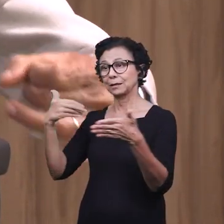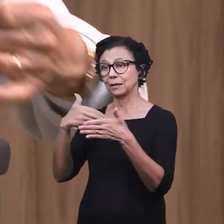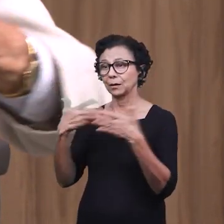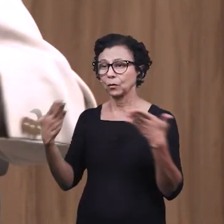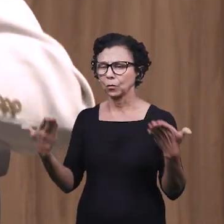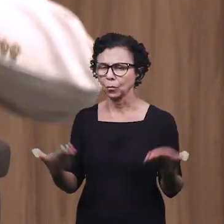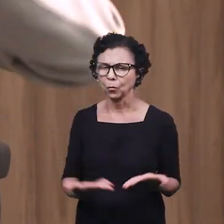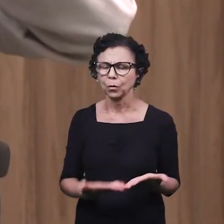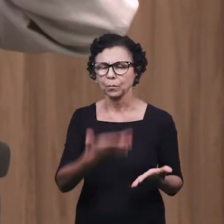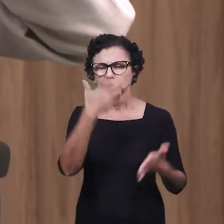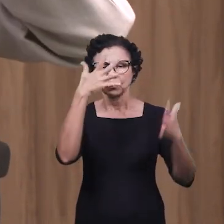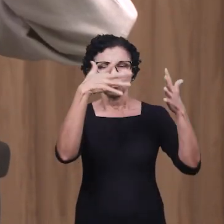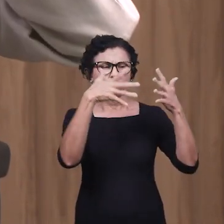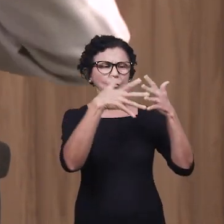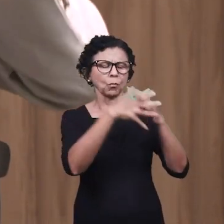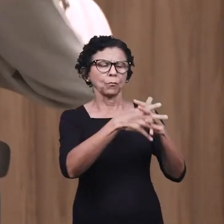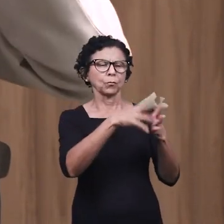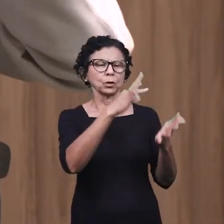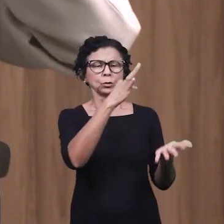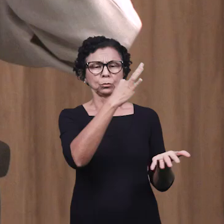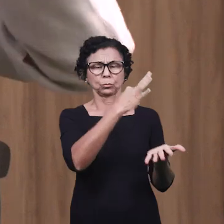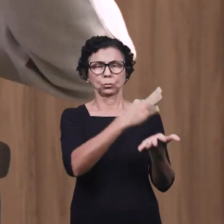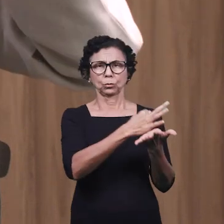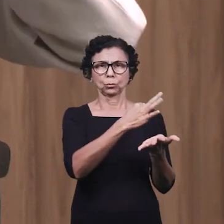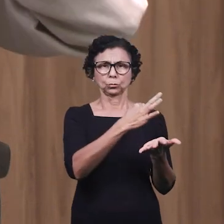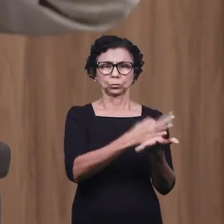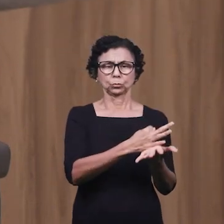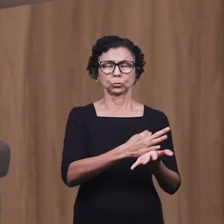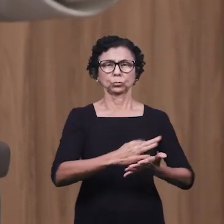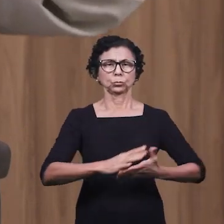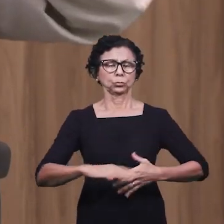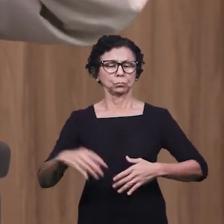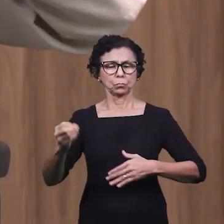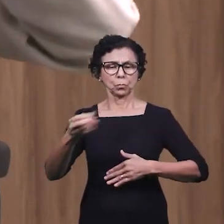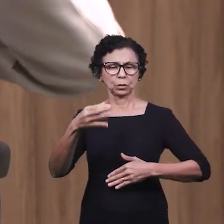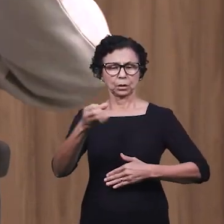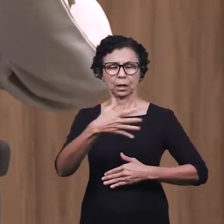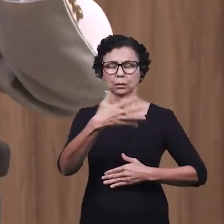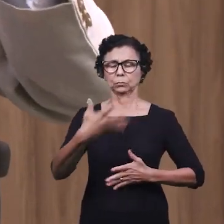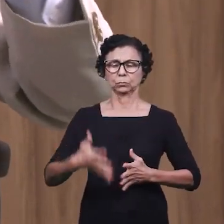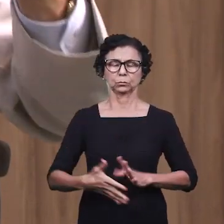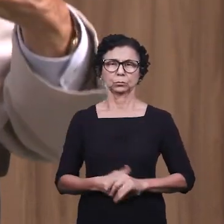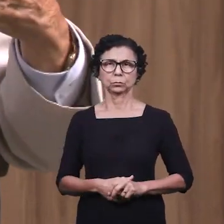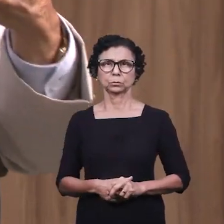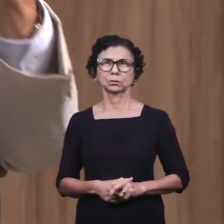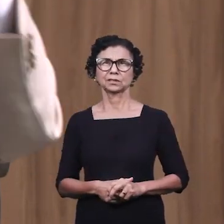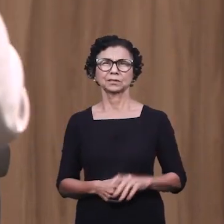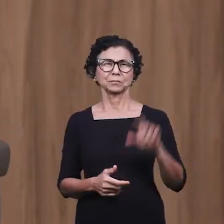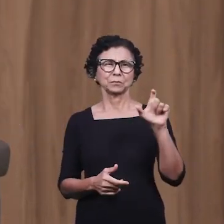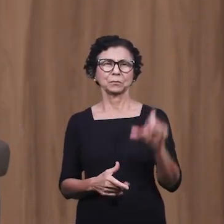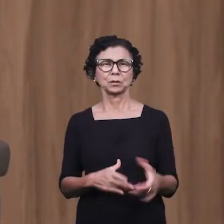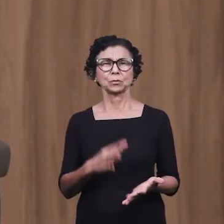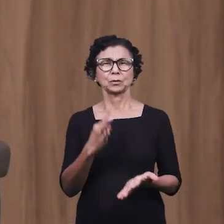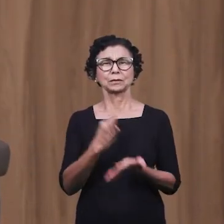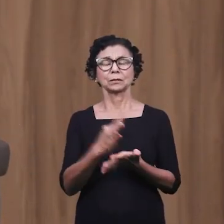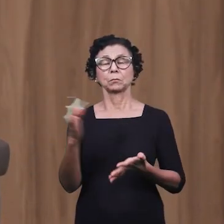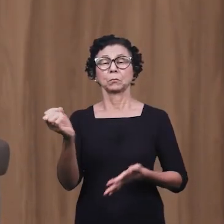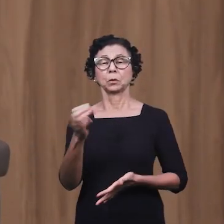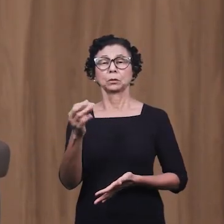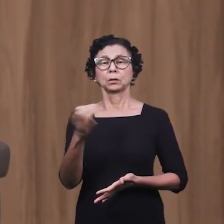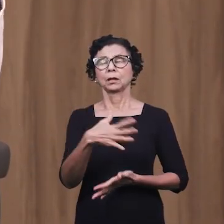confundem a teologia. Não, agora estamos no mundo de teólogos modernos. O teólogo está mudando o Evangelho. O